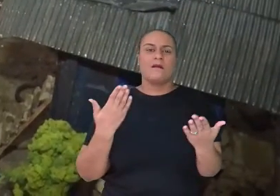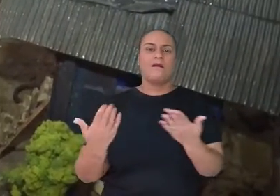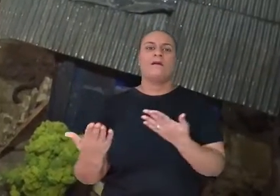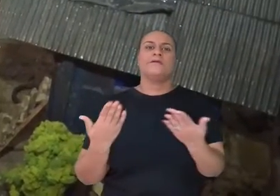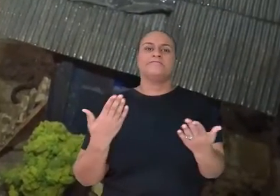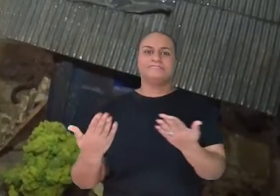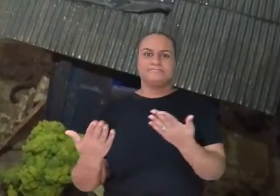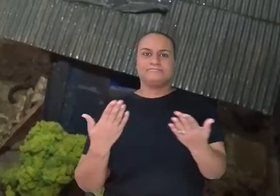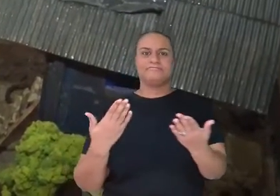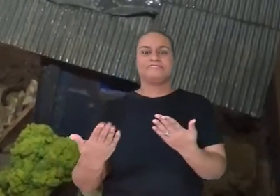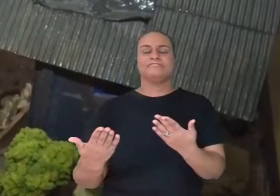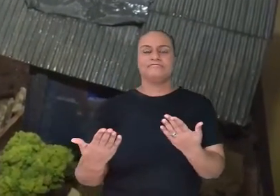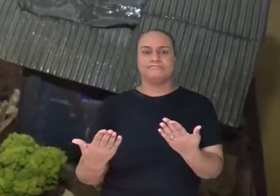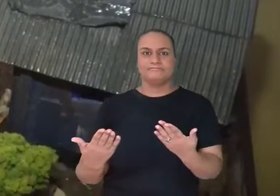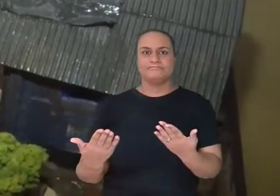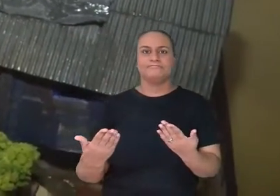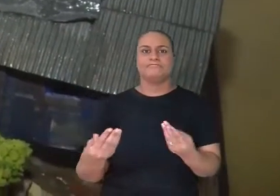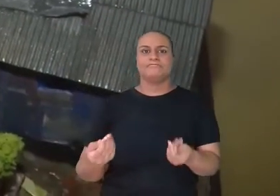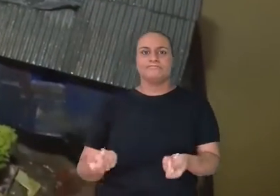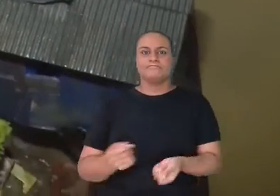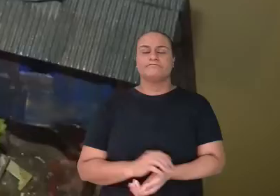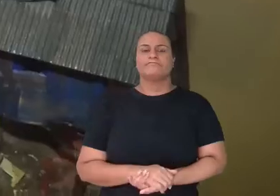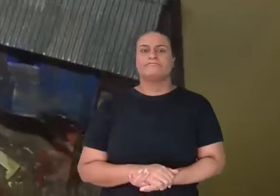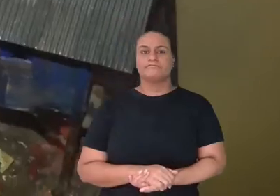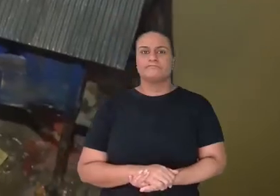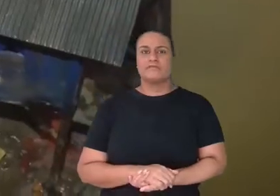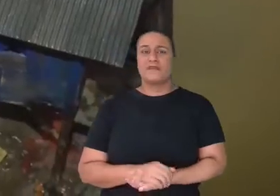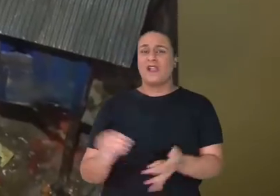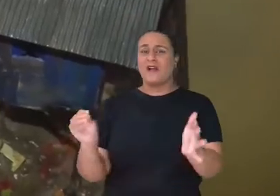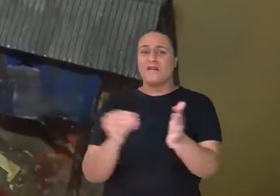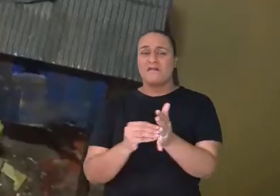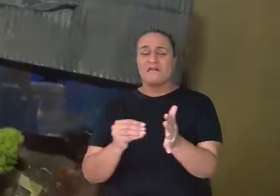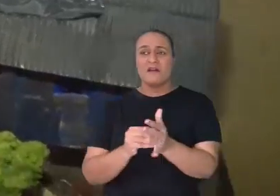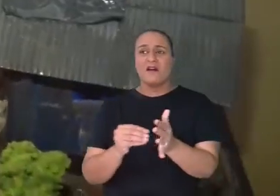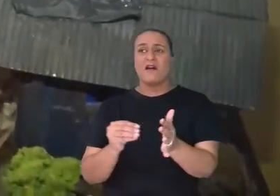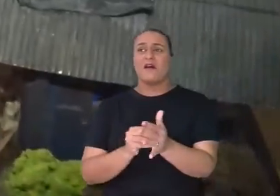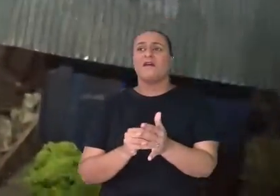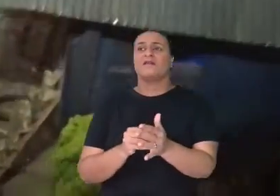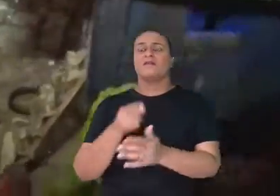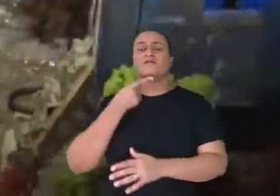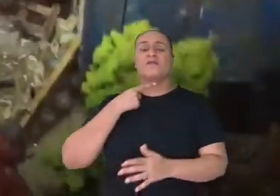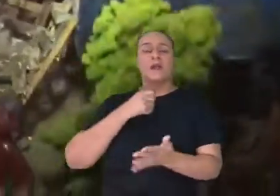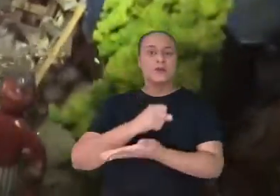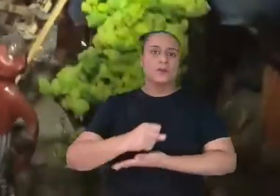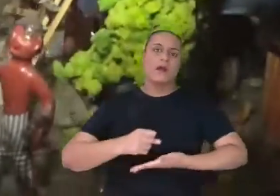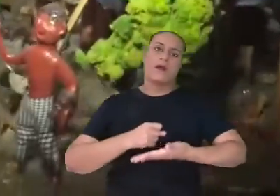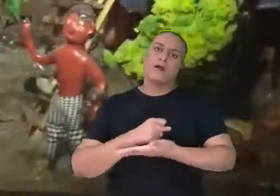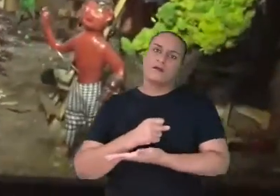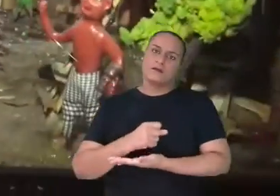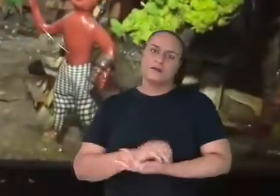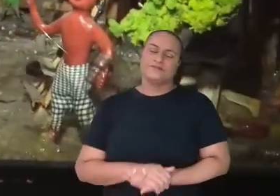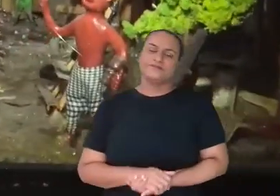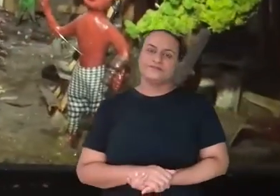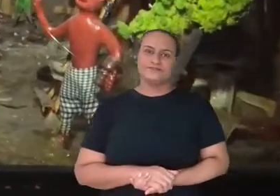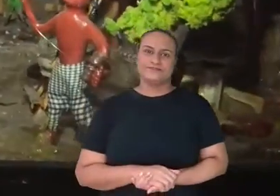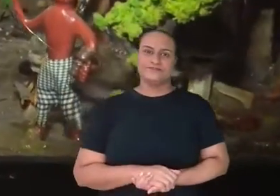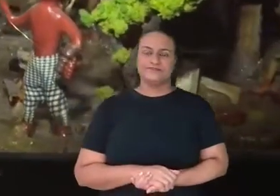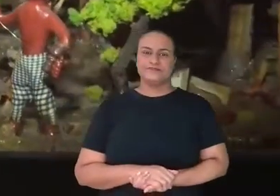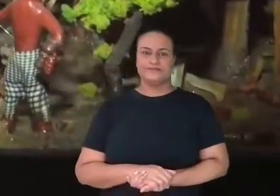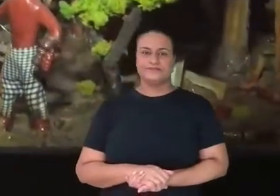ver a completa falta, né? A necessidade do básico, do mínimo, né?